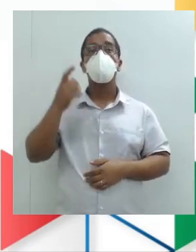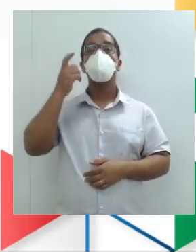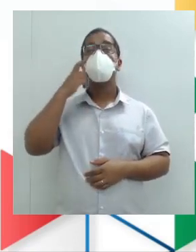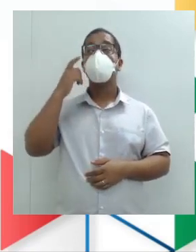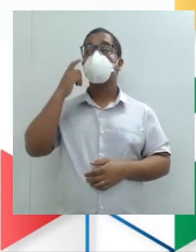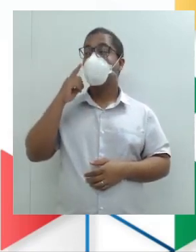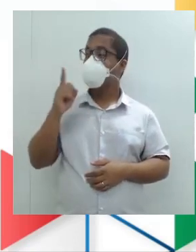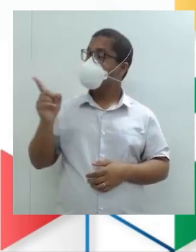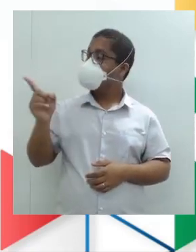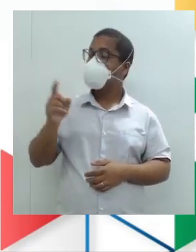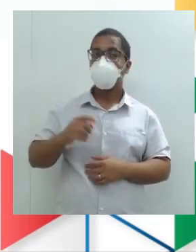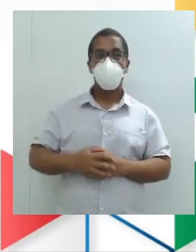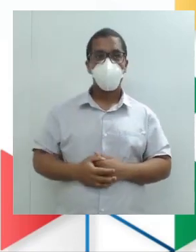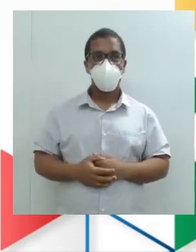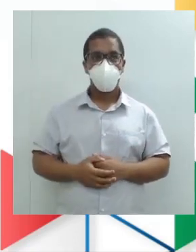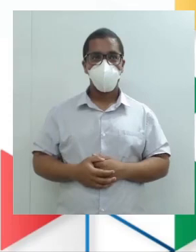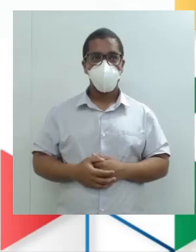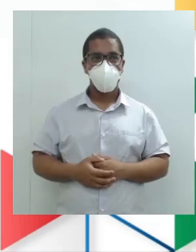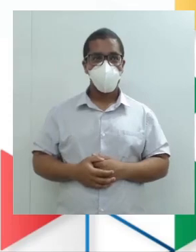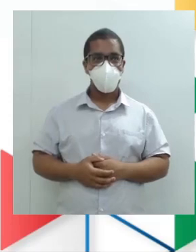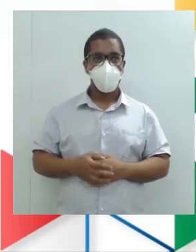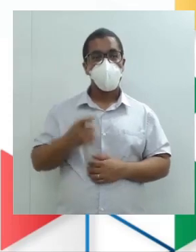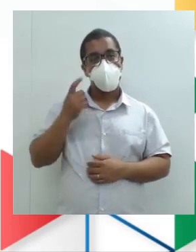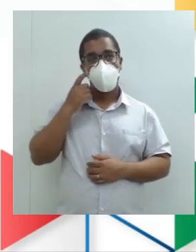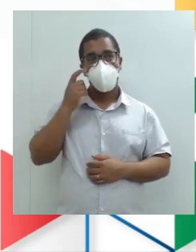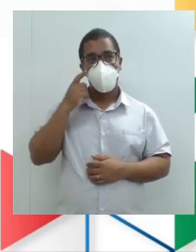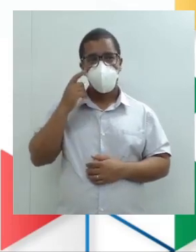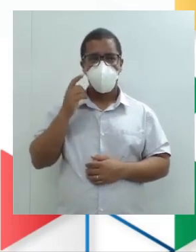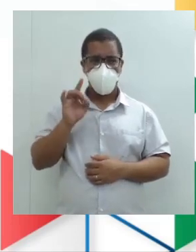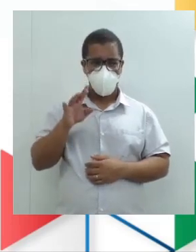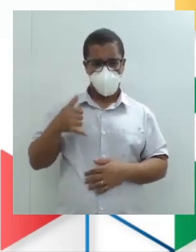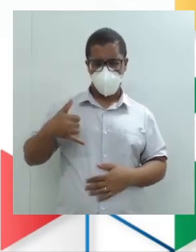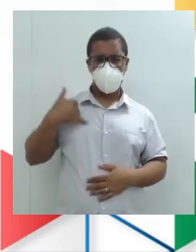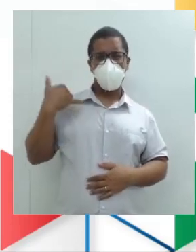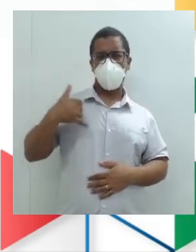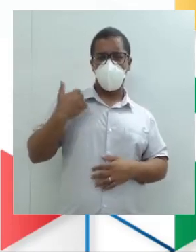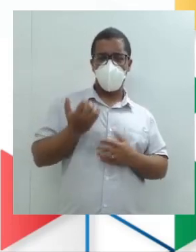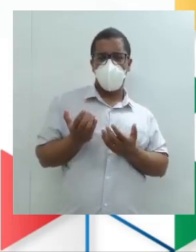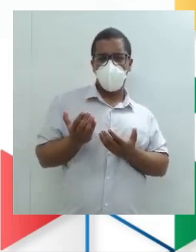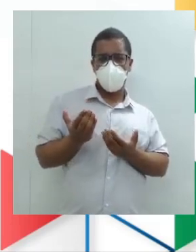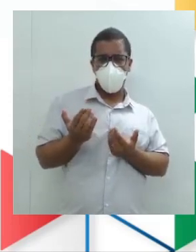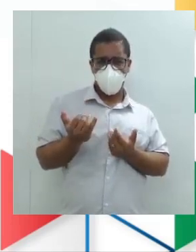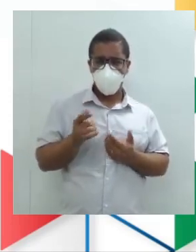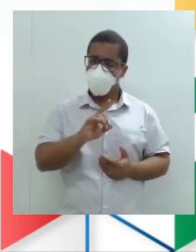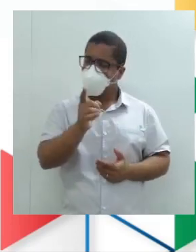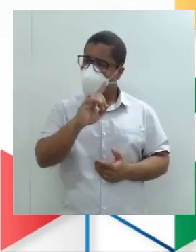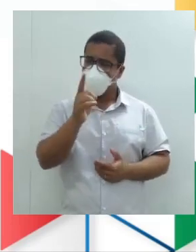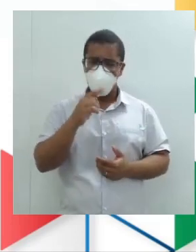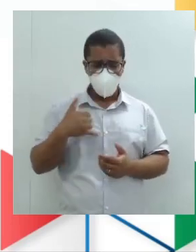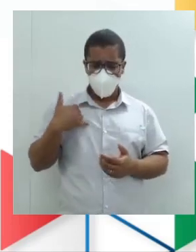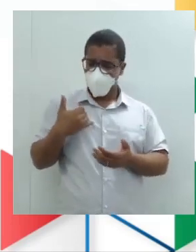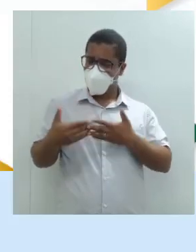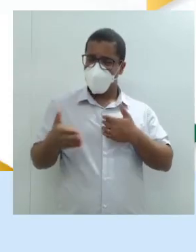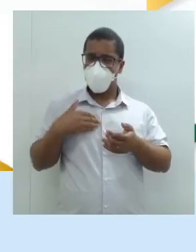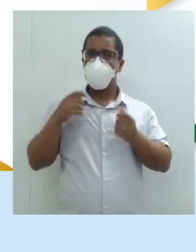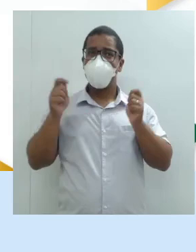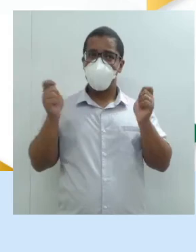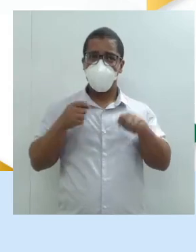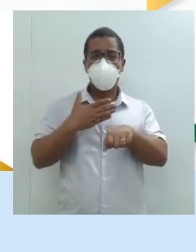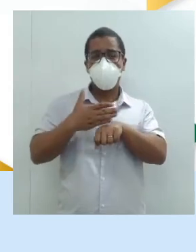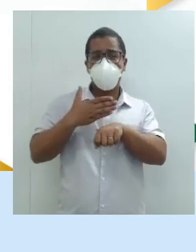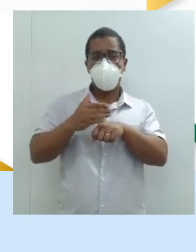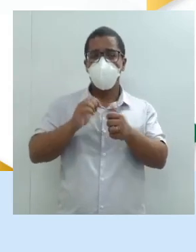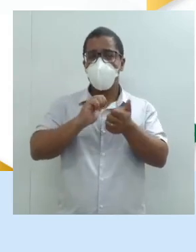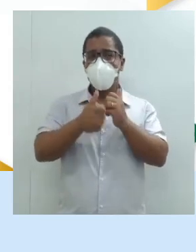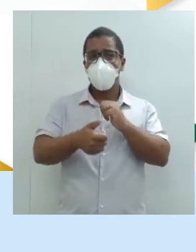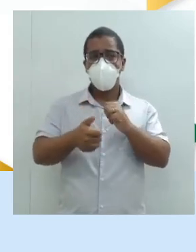imagem agora para vocês na tela é para provar que o esporte não tem idade, tá? E eu posso praticar o esporte com